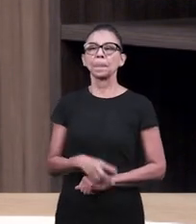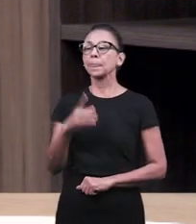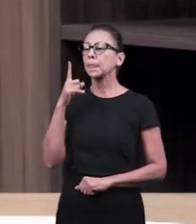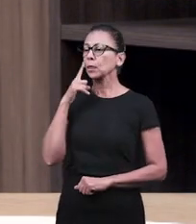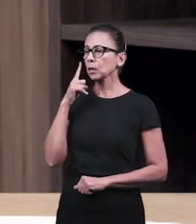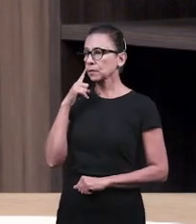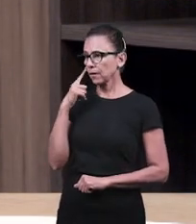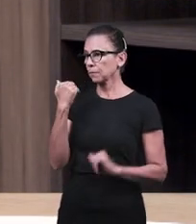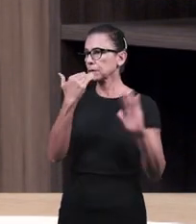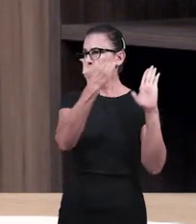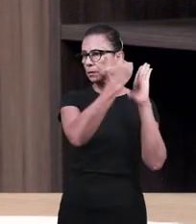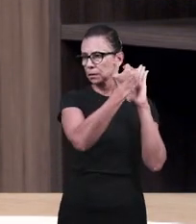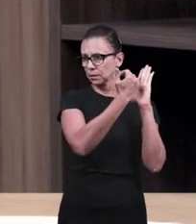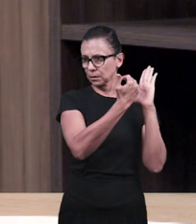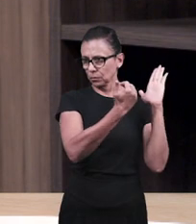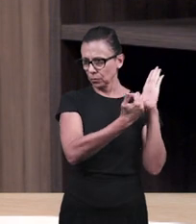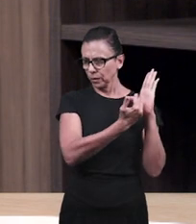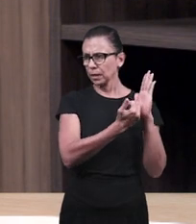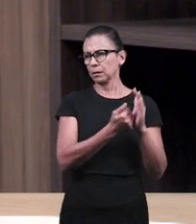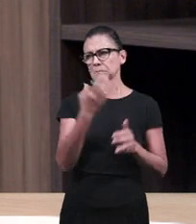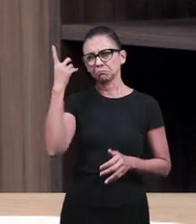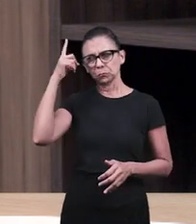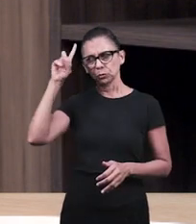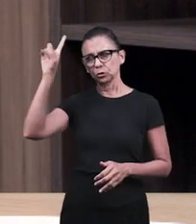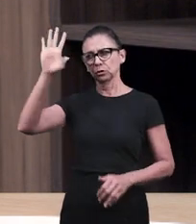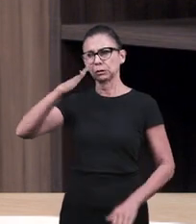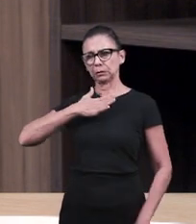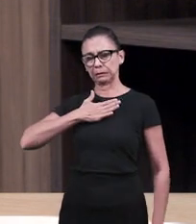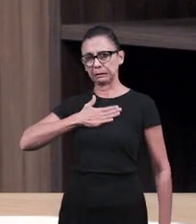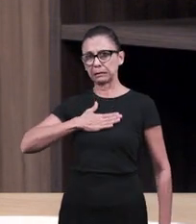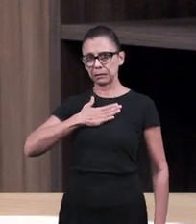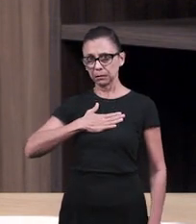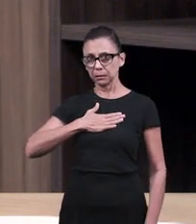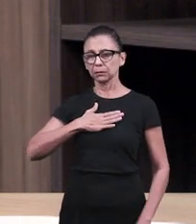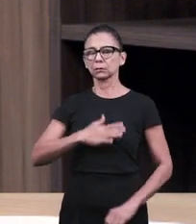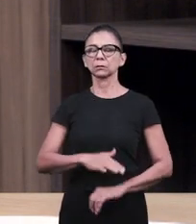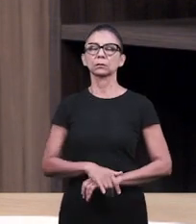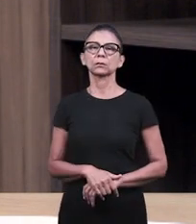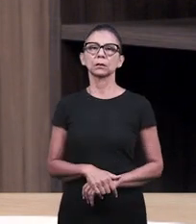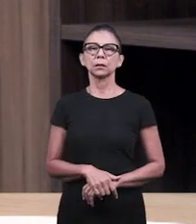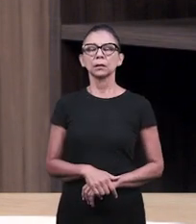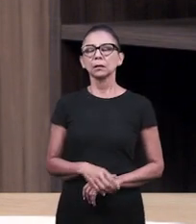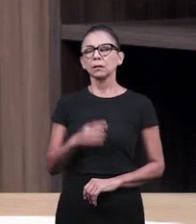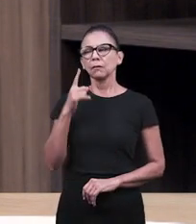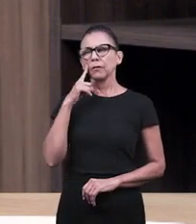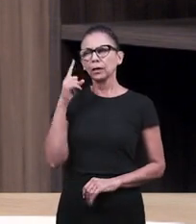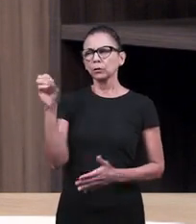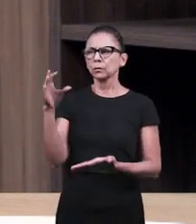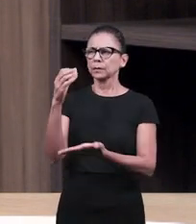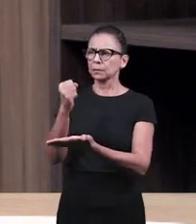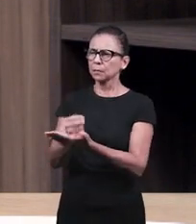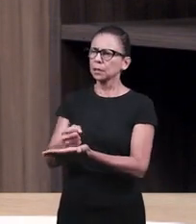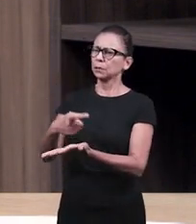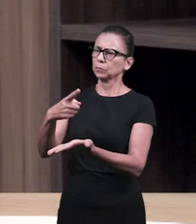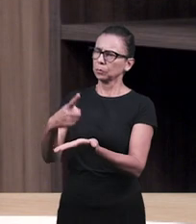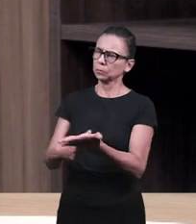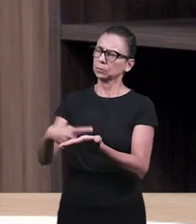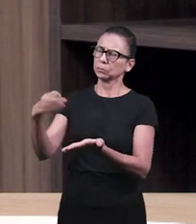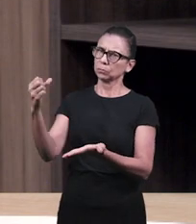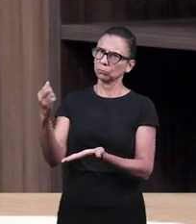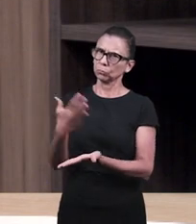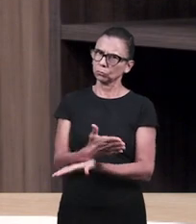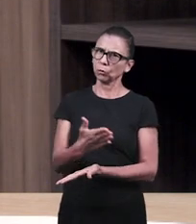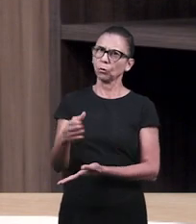nessa sequência de aprendizado acerca do dia de descanso, entendendo o Novo Testamento, a nova aliança